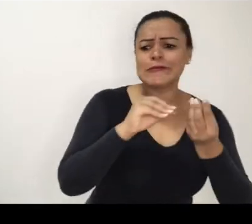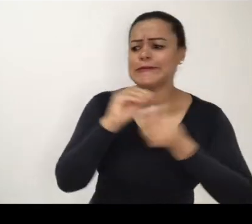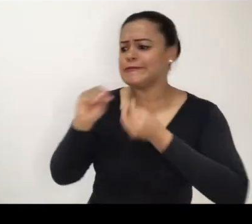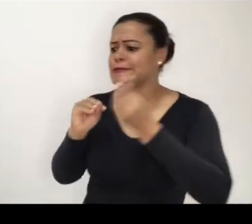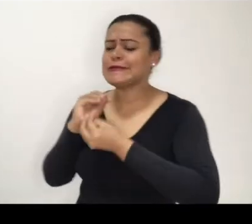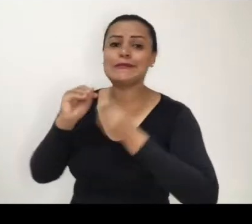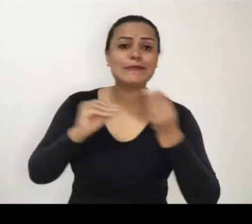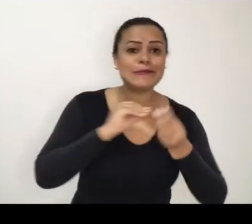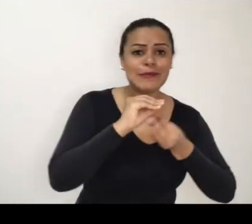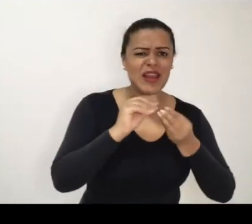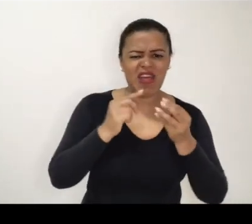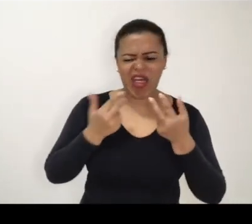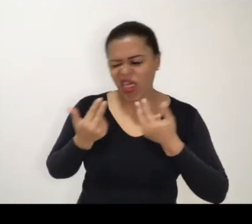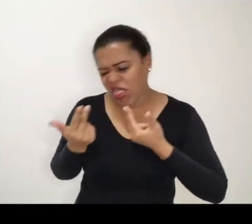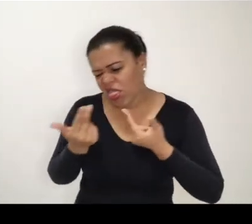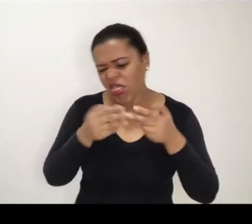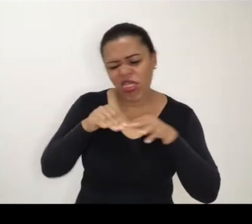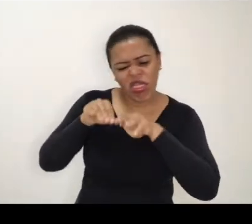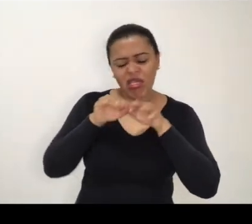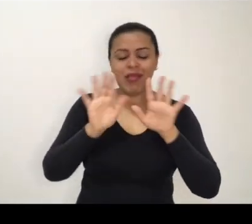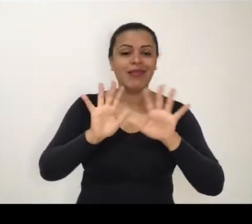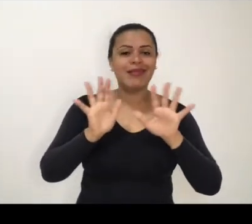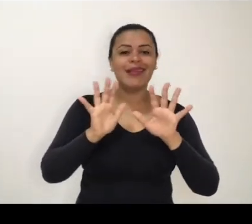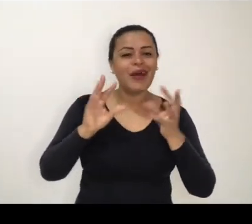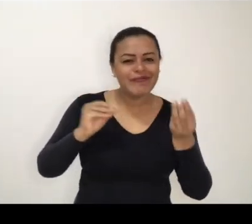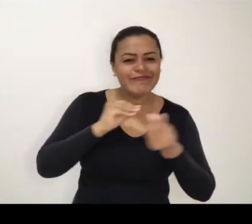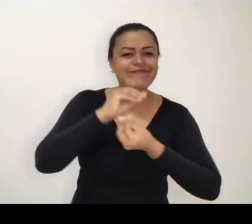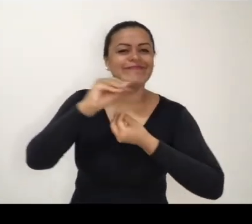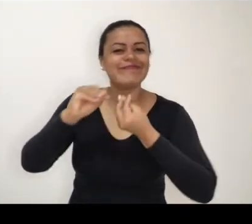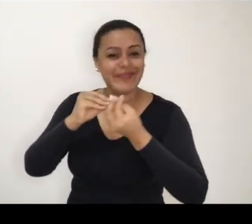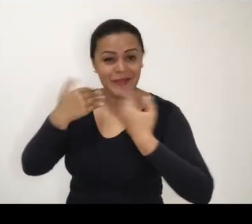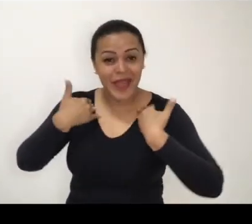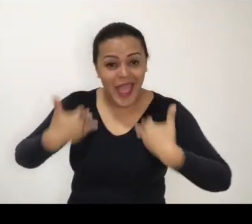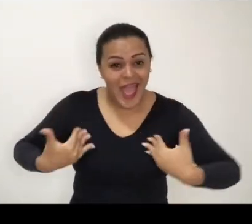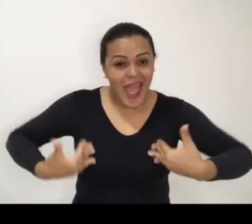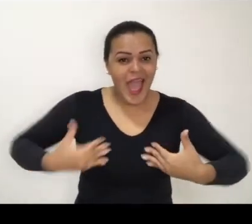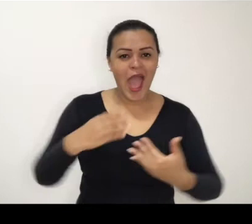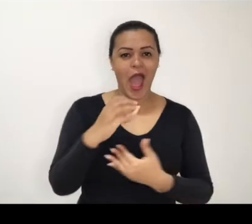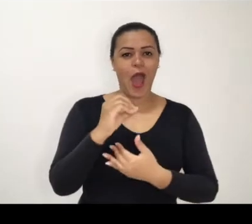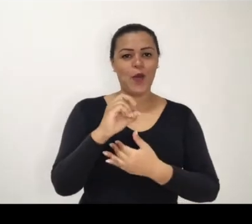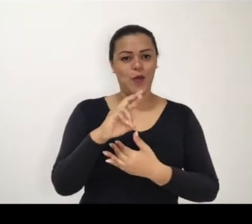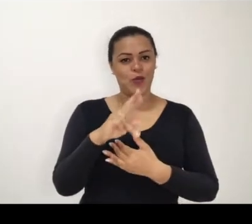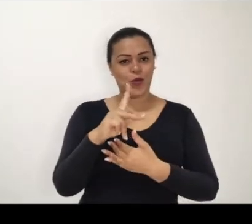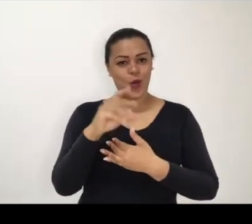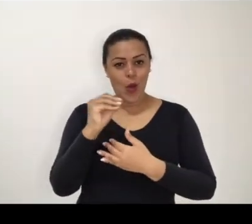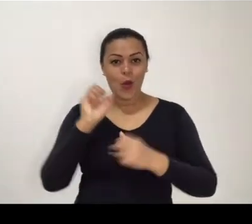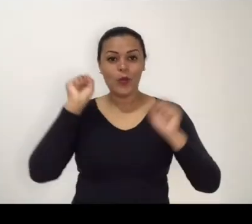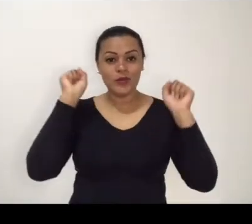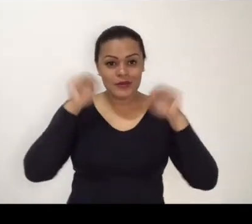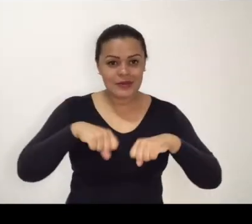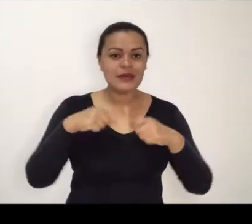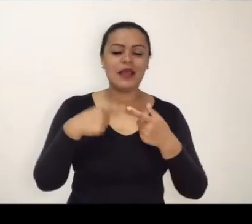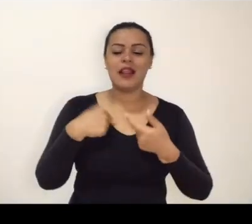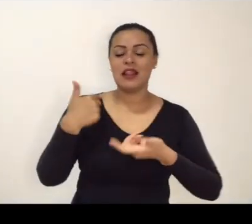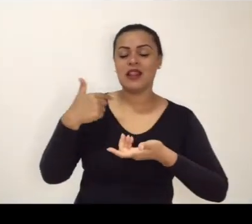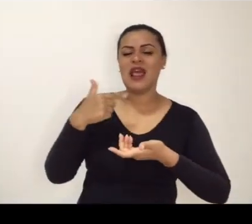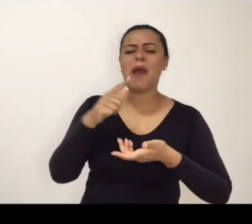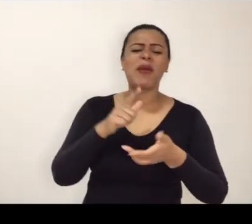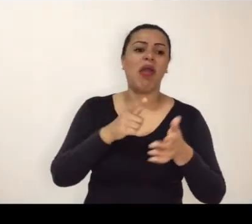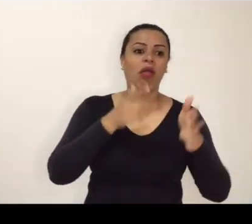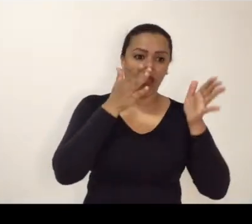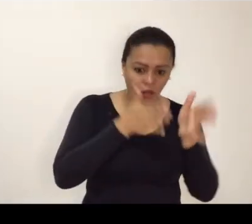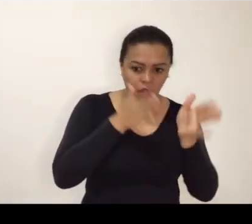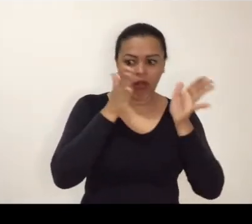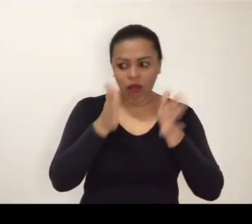um corpo, é ainda um corpo, né, que muito preenchido desses acertos, de uma dança assertiva, de que precisa